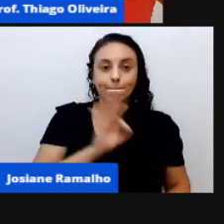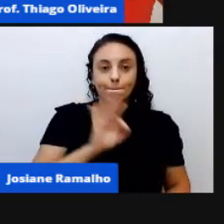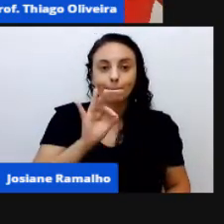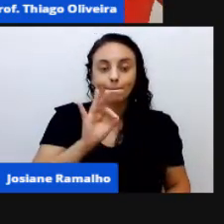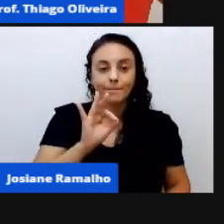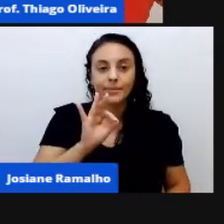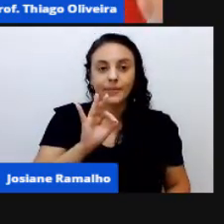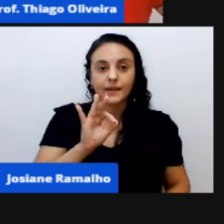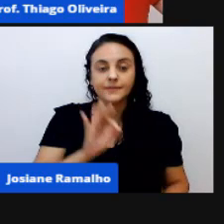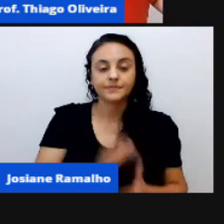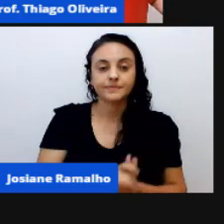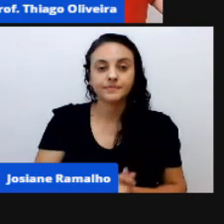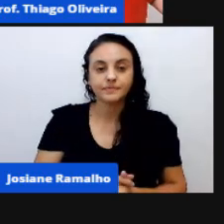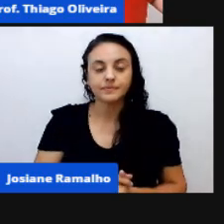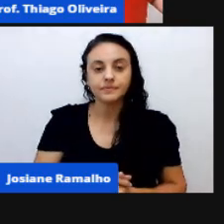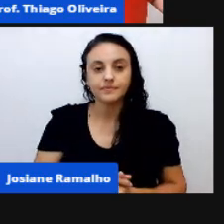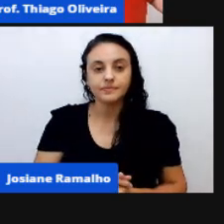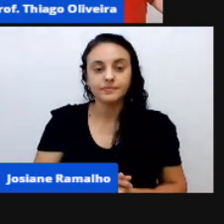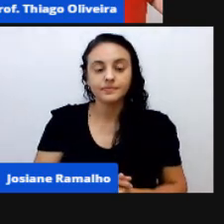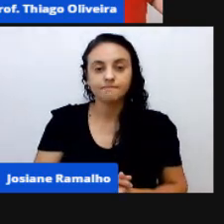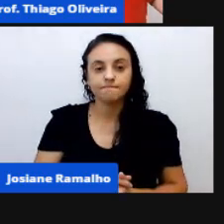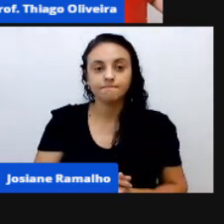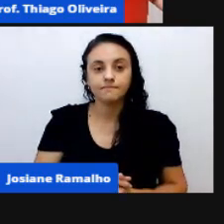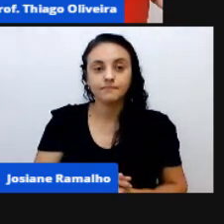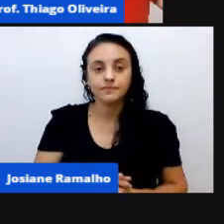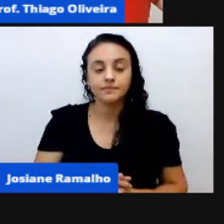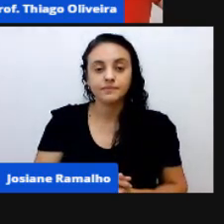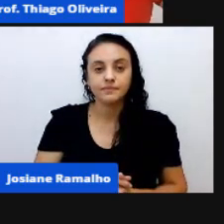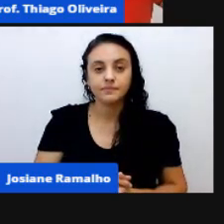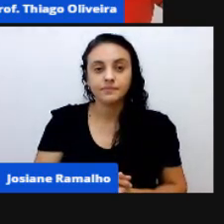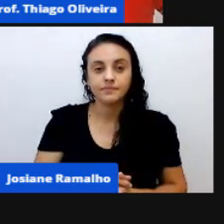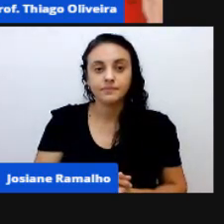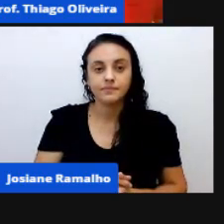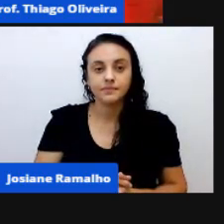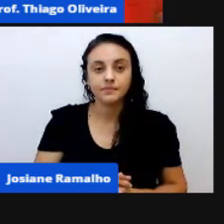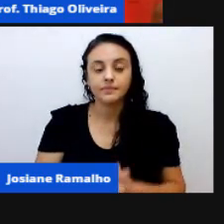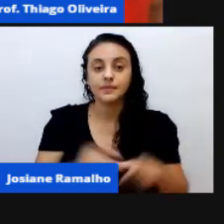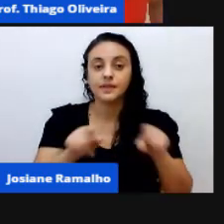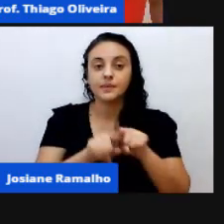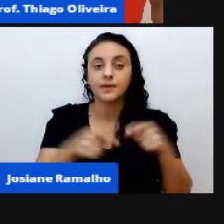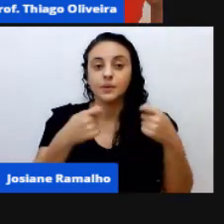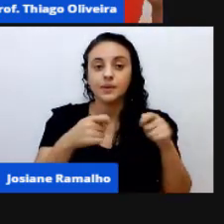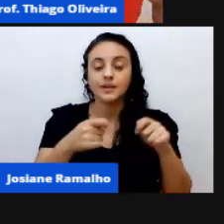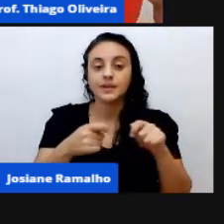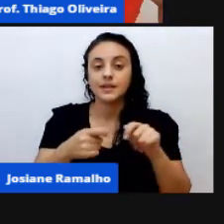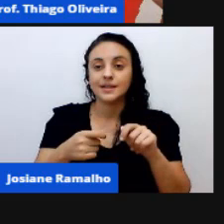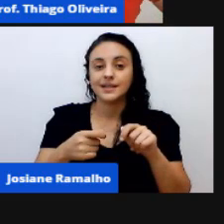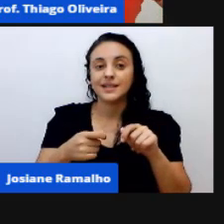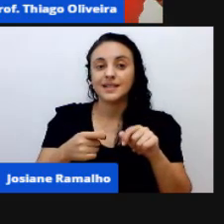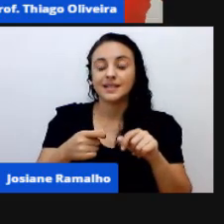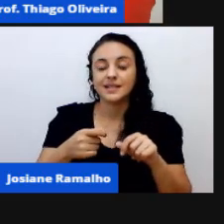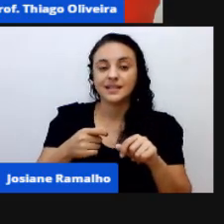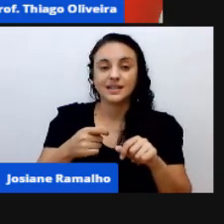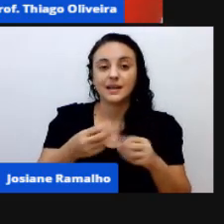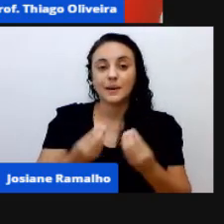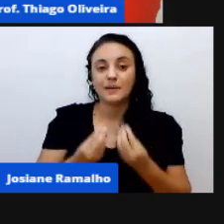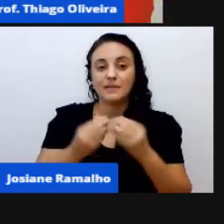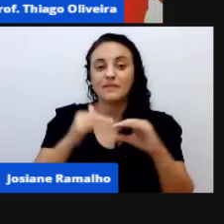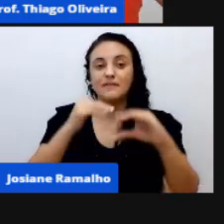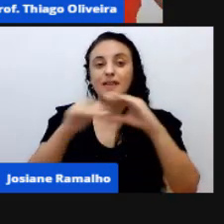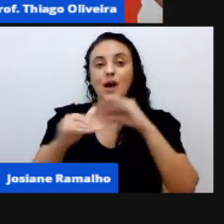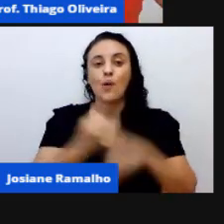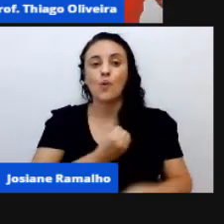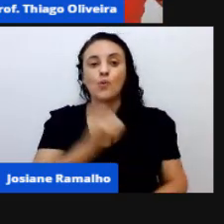sua enquete, do seu questionamento. No Telegram também, você não precisa passar o seu número particular para o aluno,